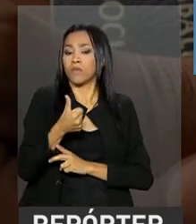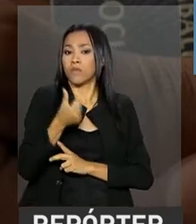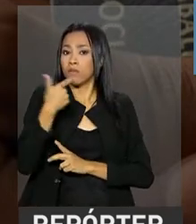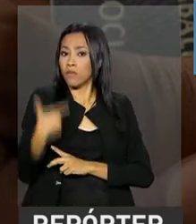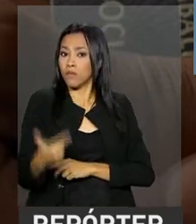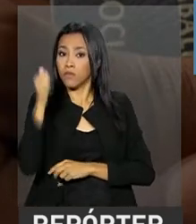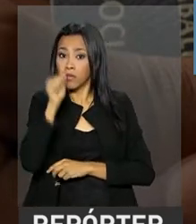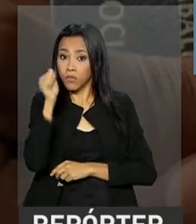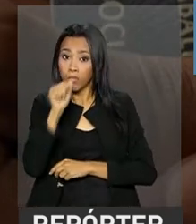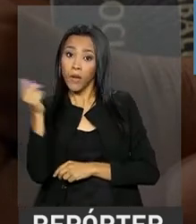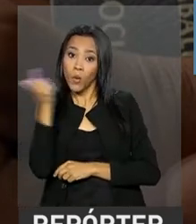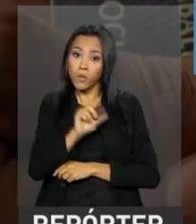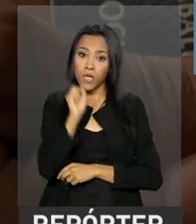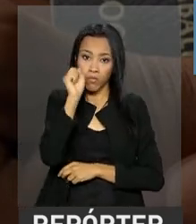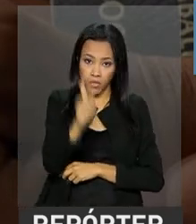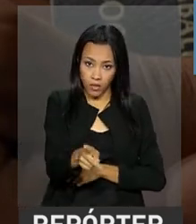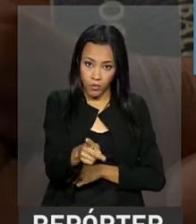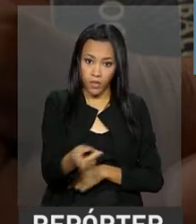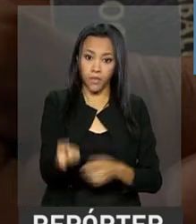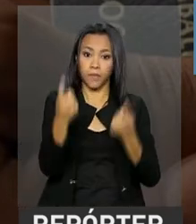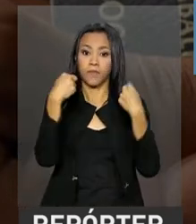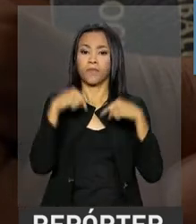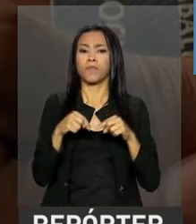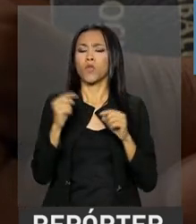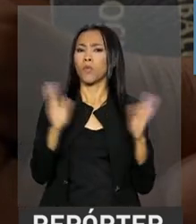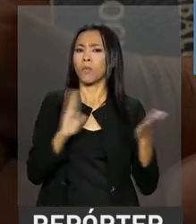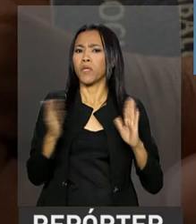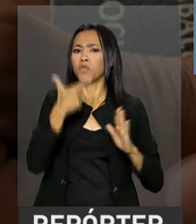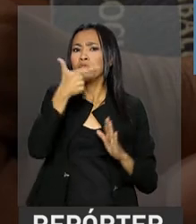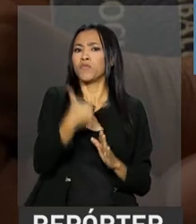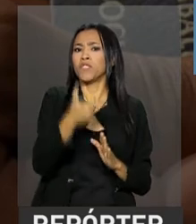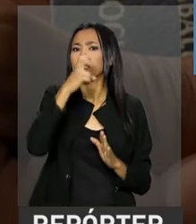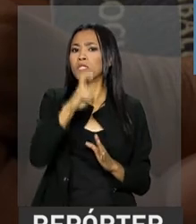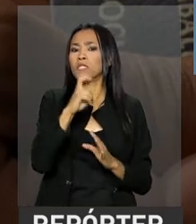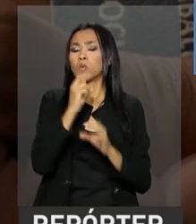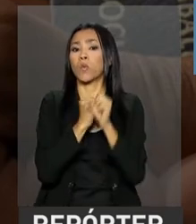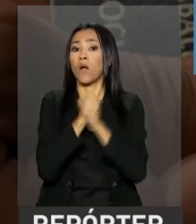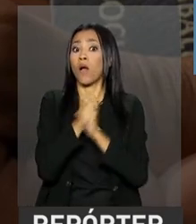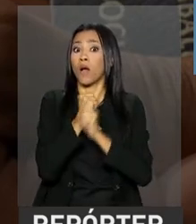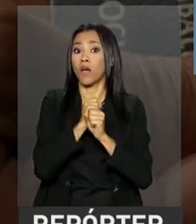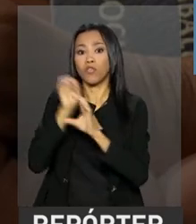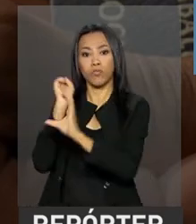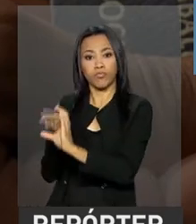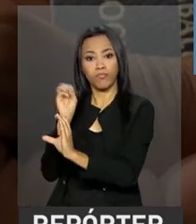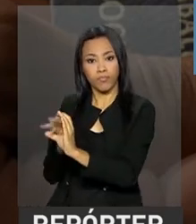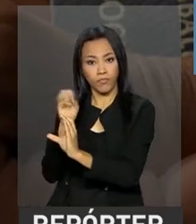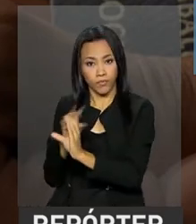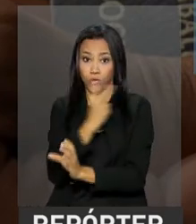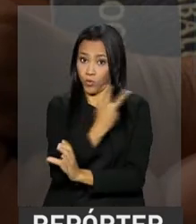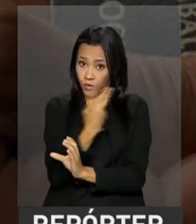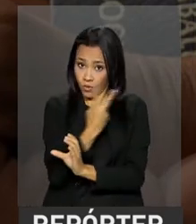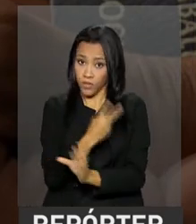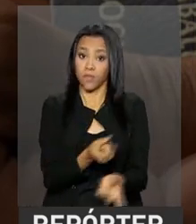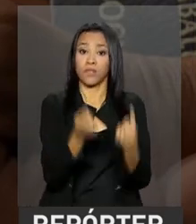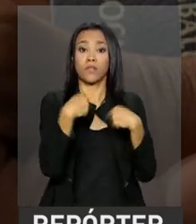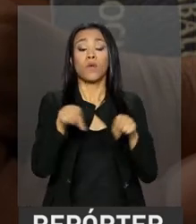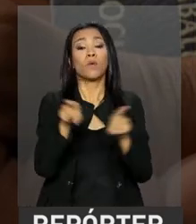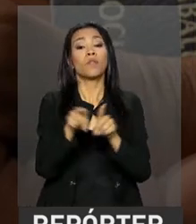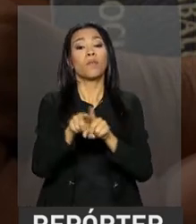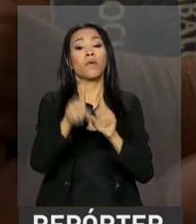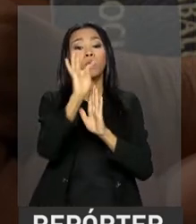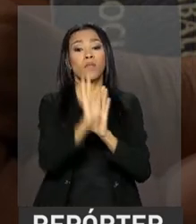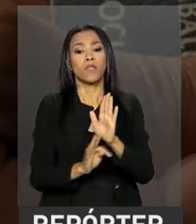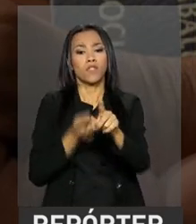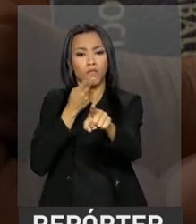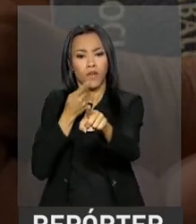o acesso à aposentadoria, com um mínimo de 25 anos de contribuição nos dois casos. O texto também prevê